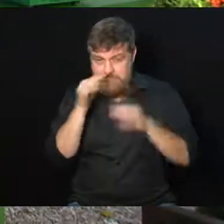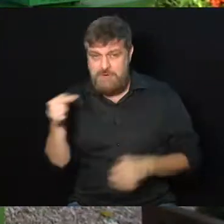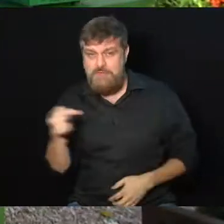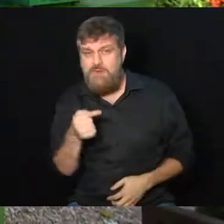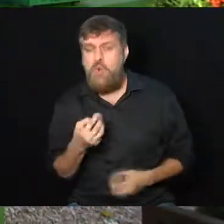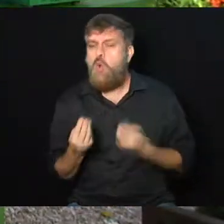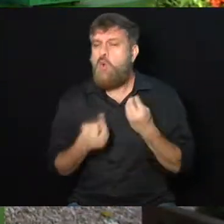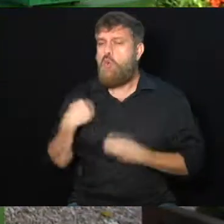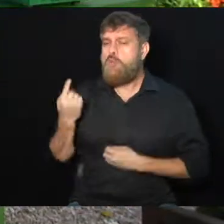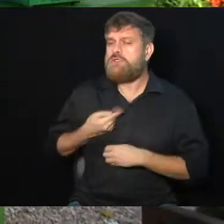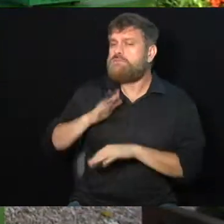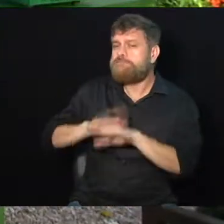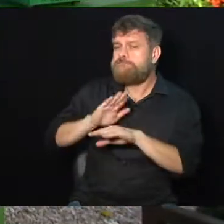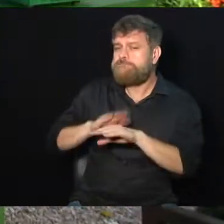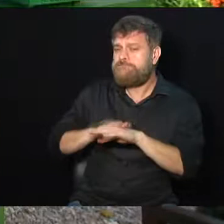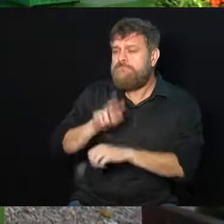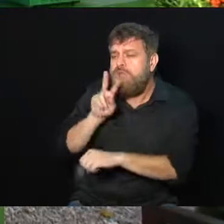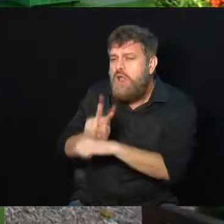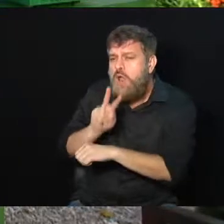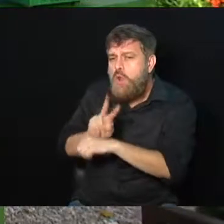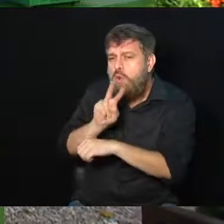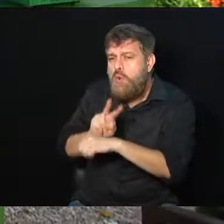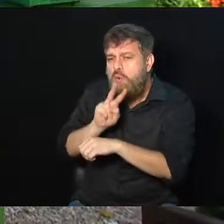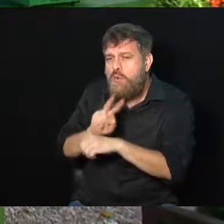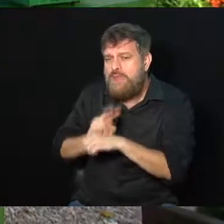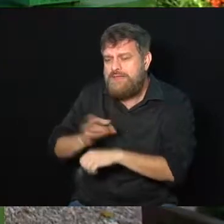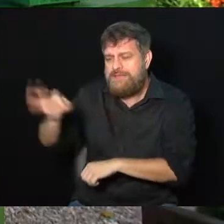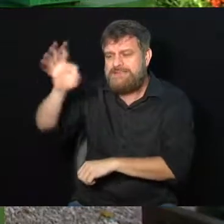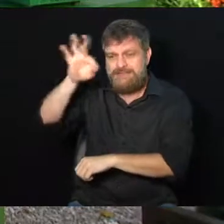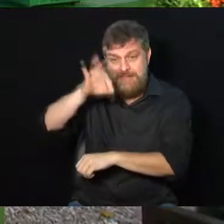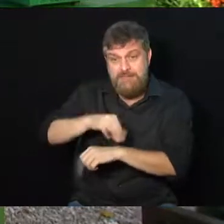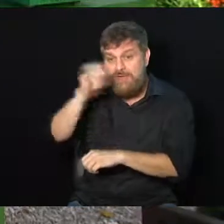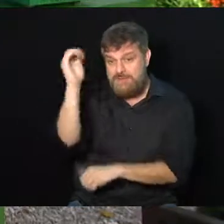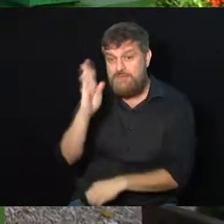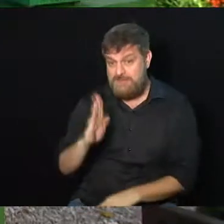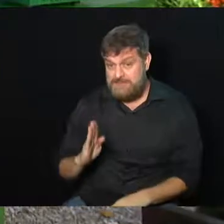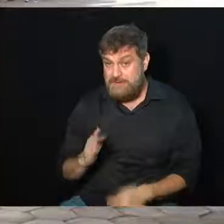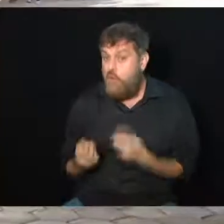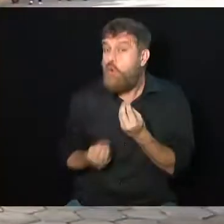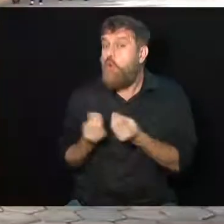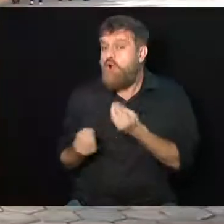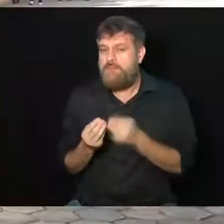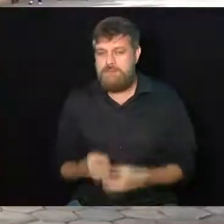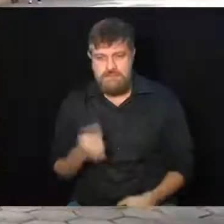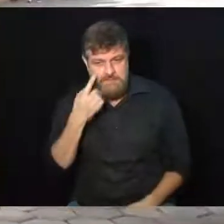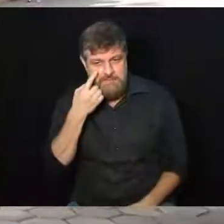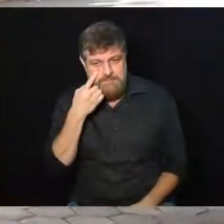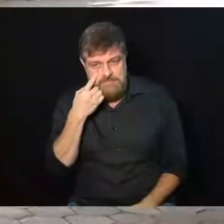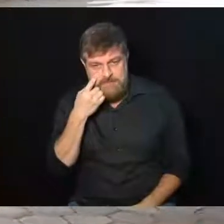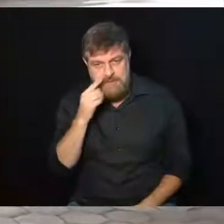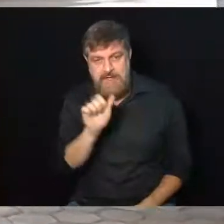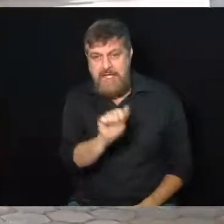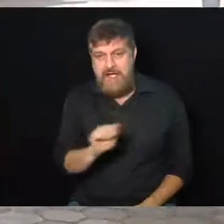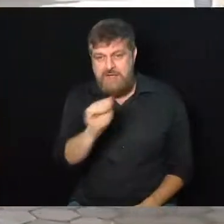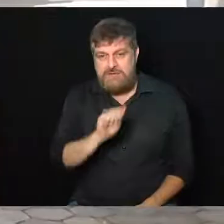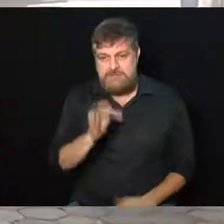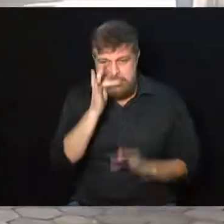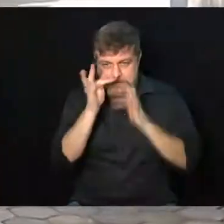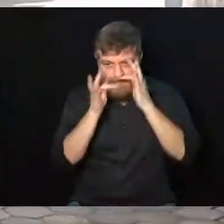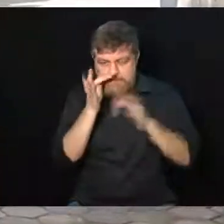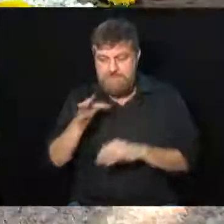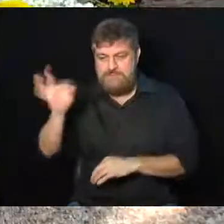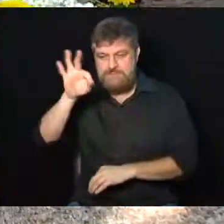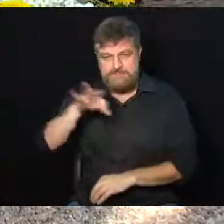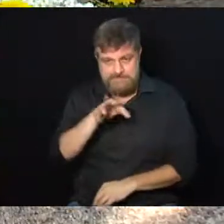de nós pode fazer para preservar as espécies nacionais? Vamos conferir? A Associação Abelha e a